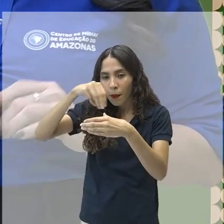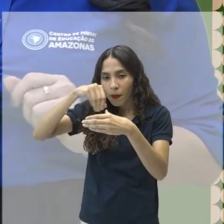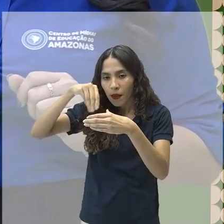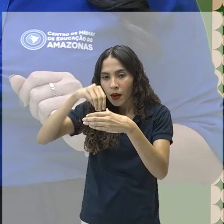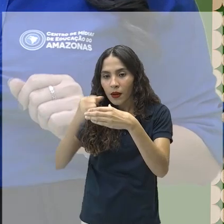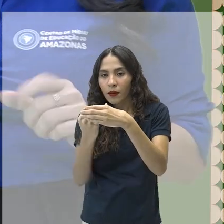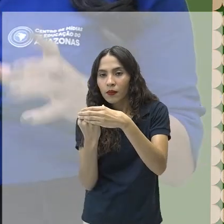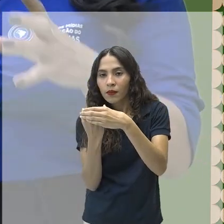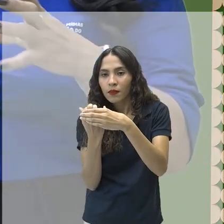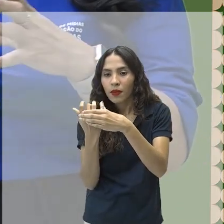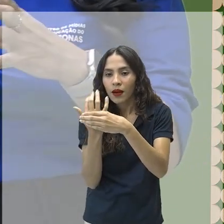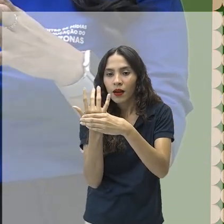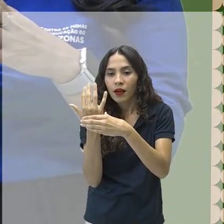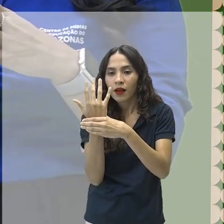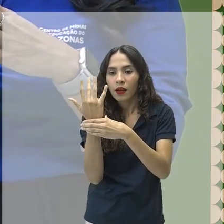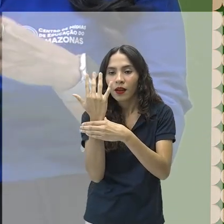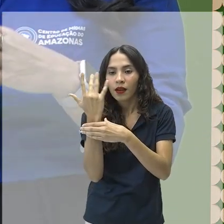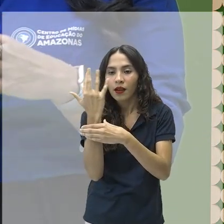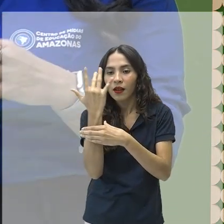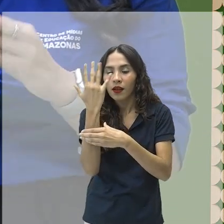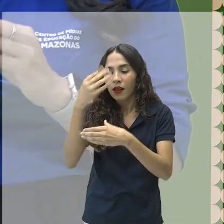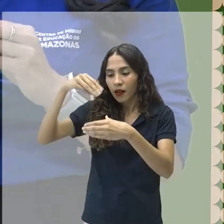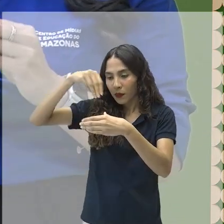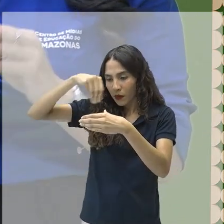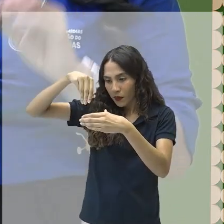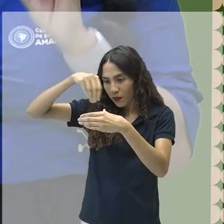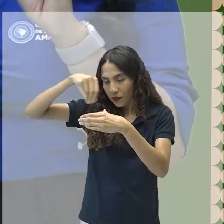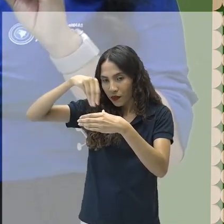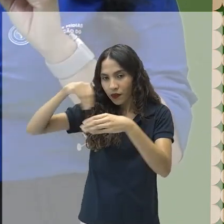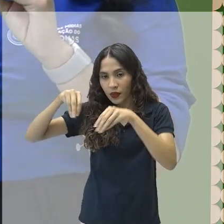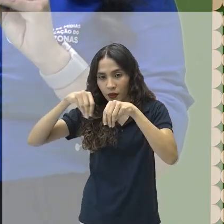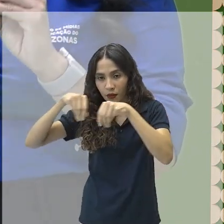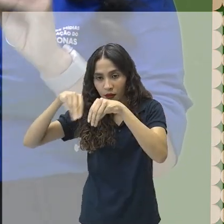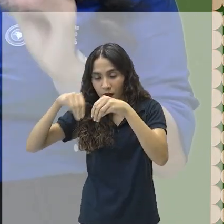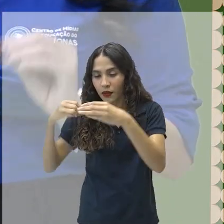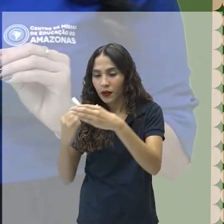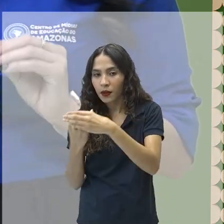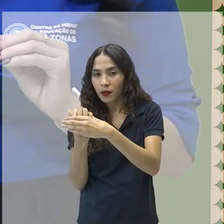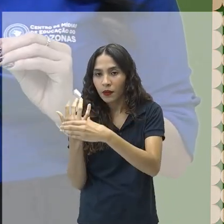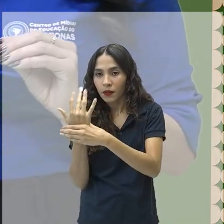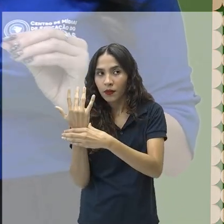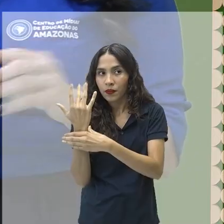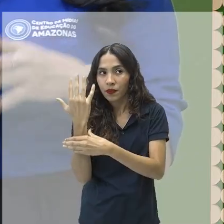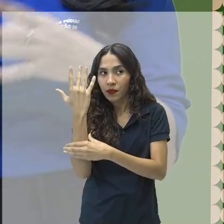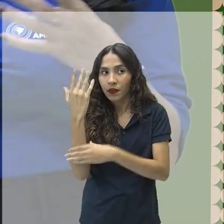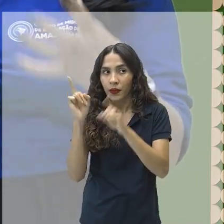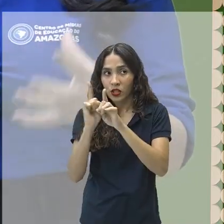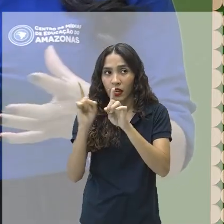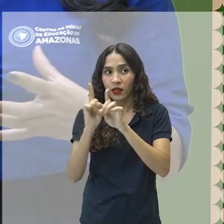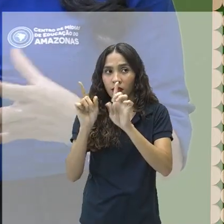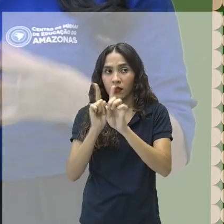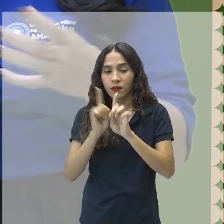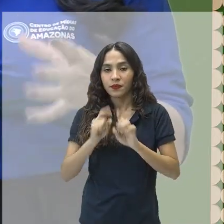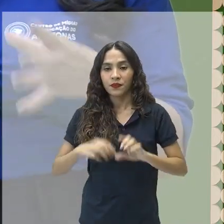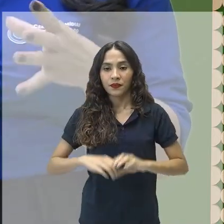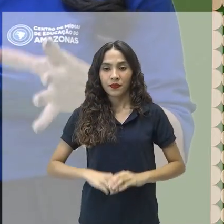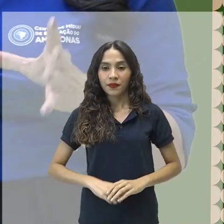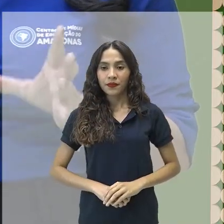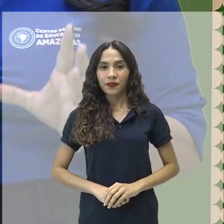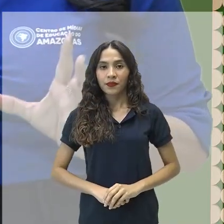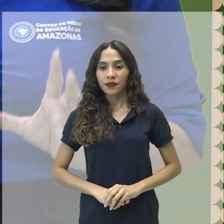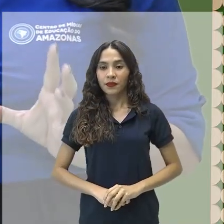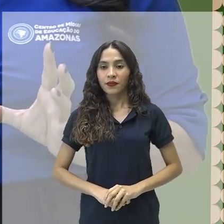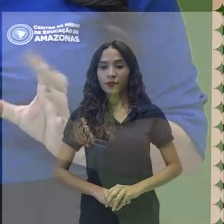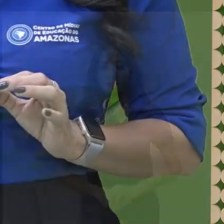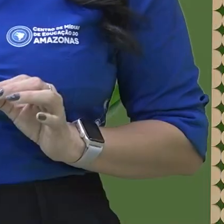muda de uma planta, a pessoa está ali colocando na terra, né, está plantando ali, né, está reflorestando, ou está